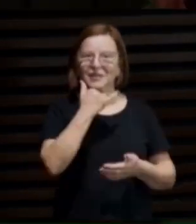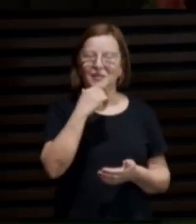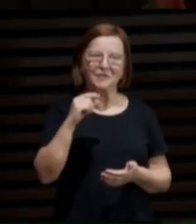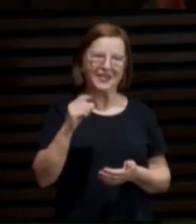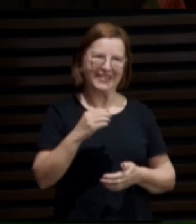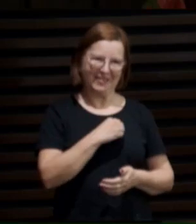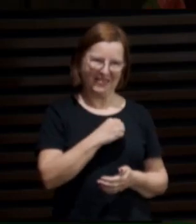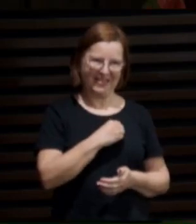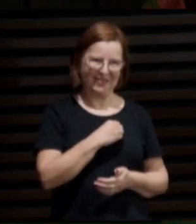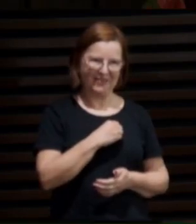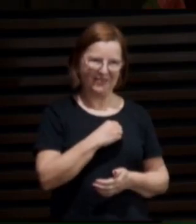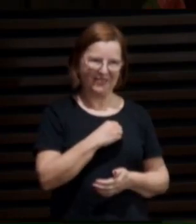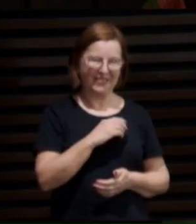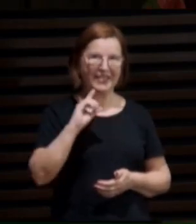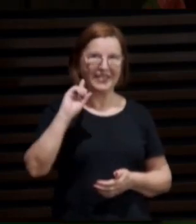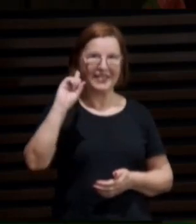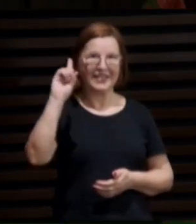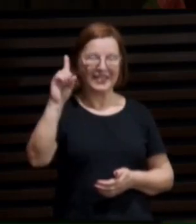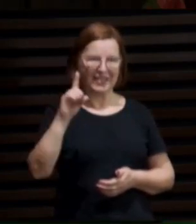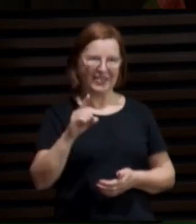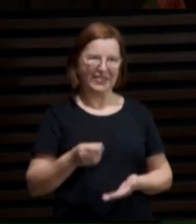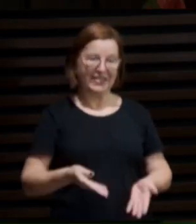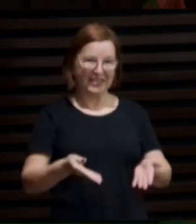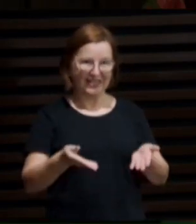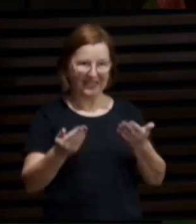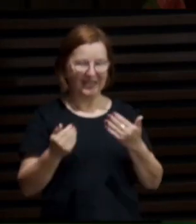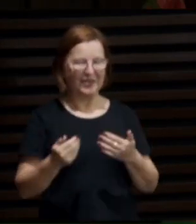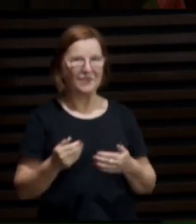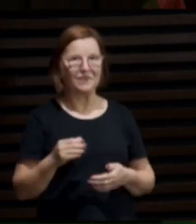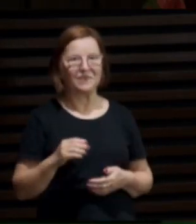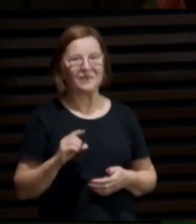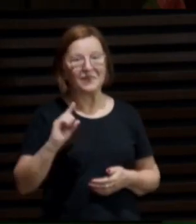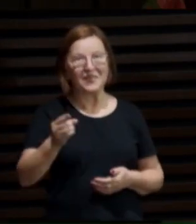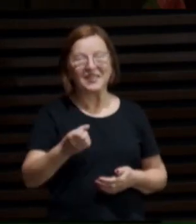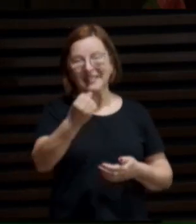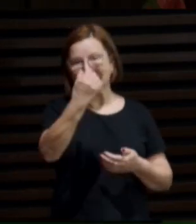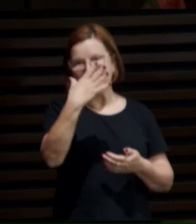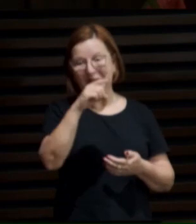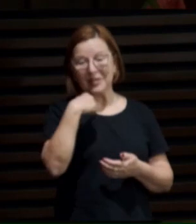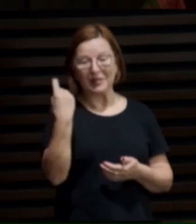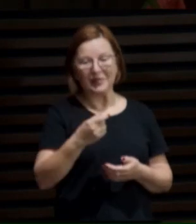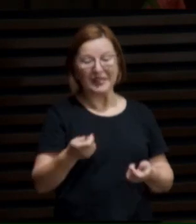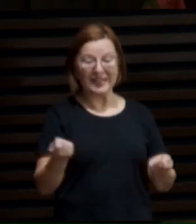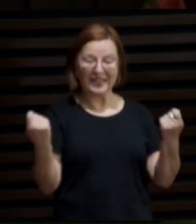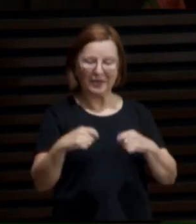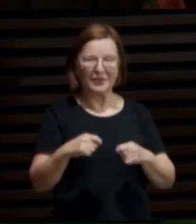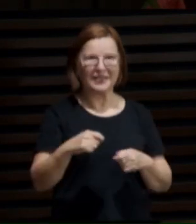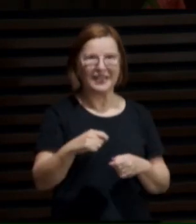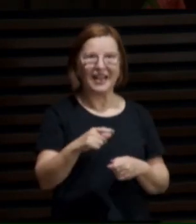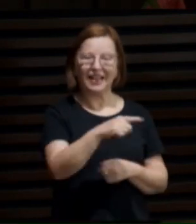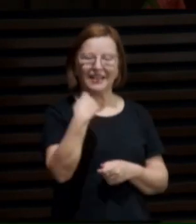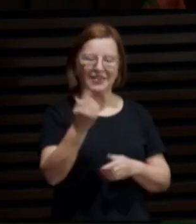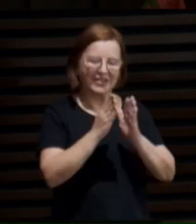Deus proveu para si, ele se revelou, e ele nos capacita a adorá-lo de verdade, em espírito e em